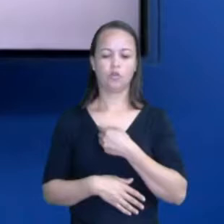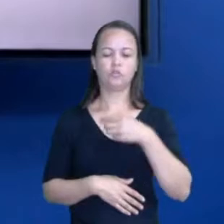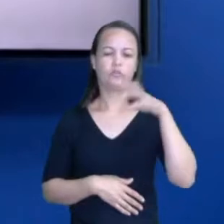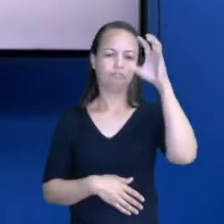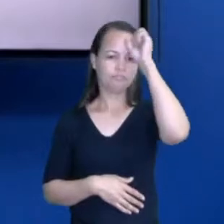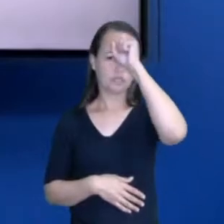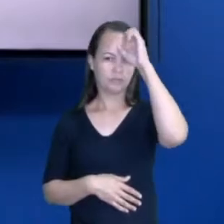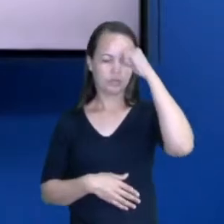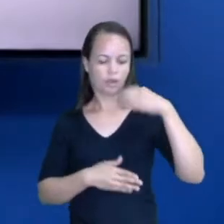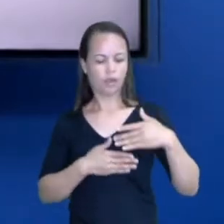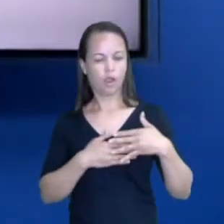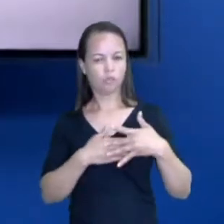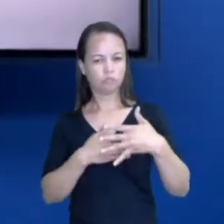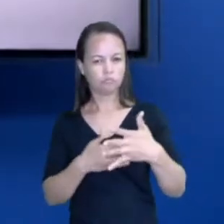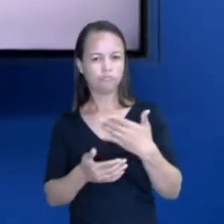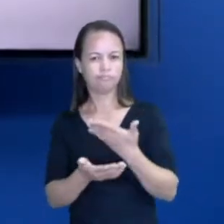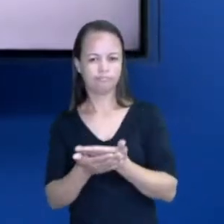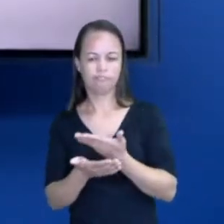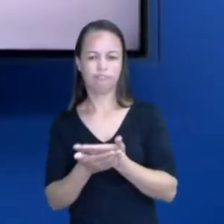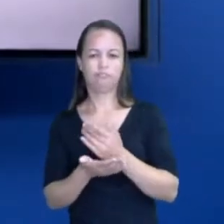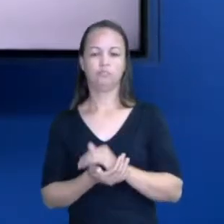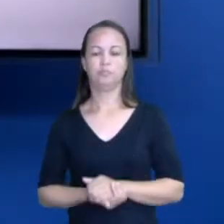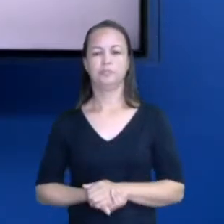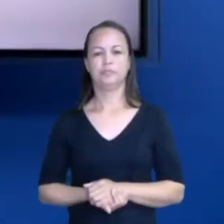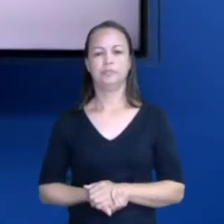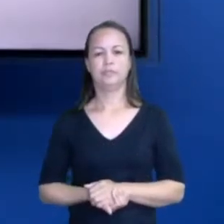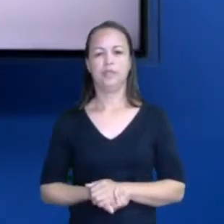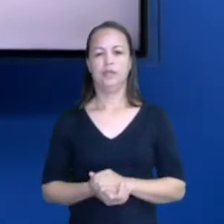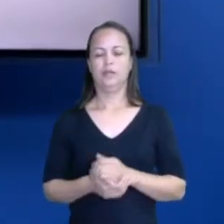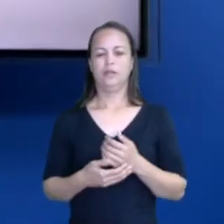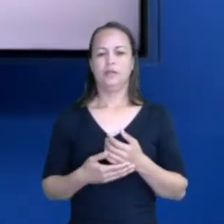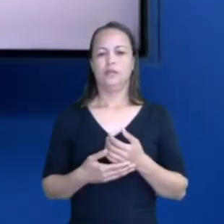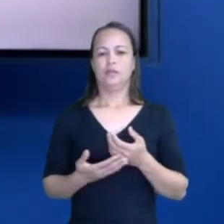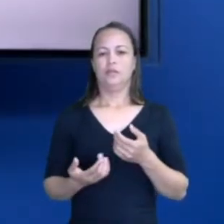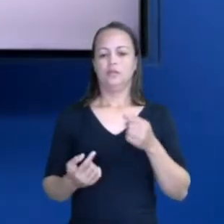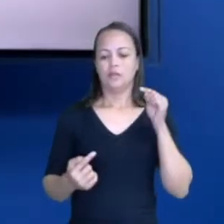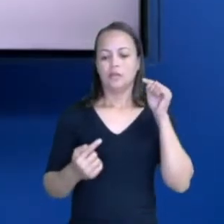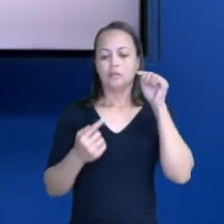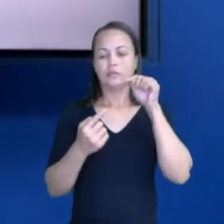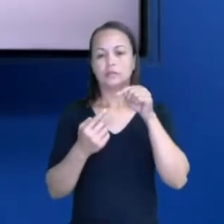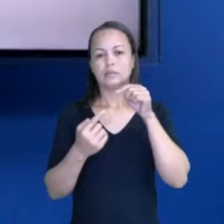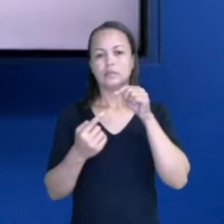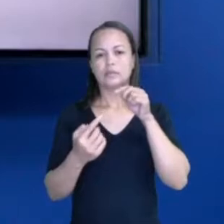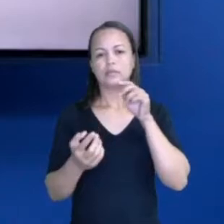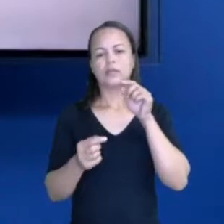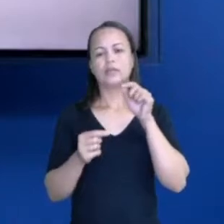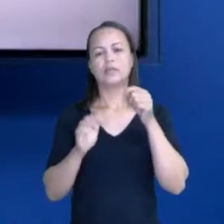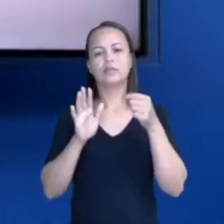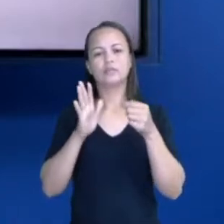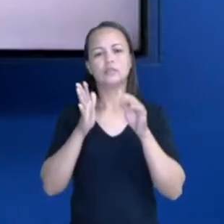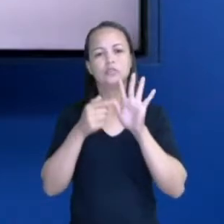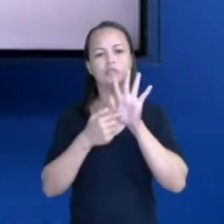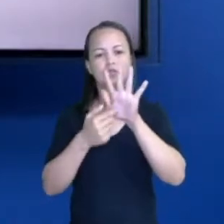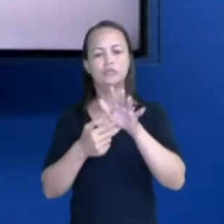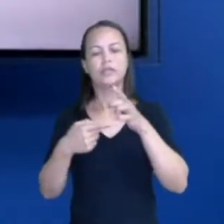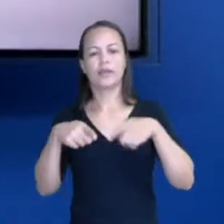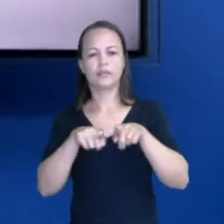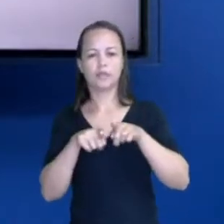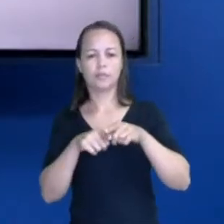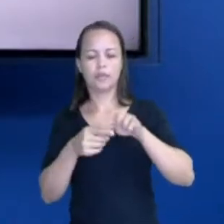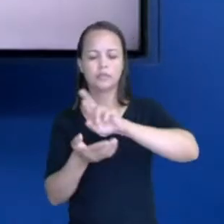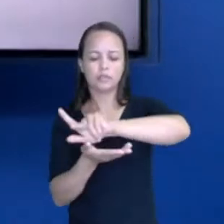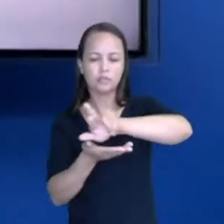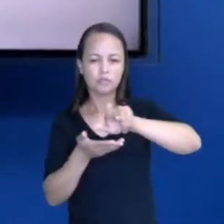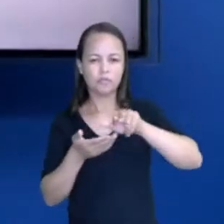ao longo dessa nossa aula. E além disso, nós vamos aprender a identificar a composição de diferentes